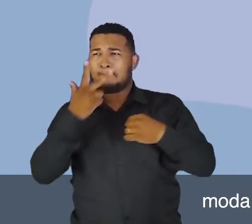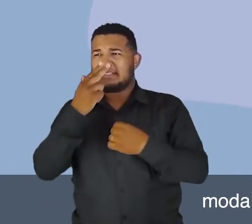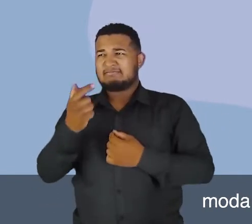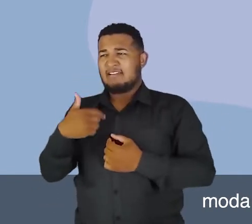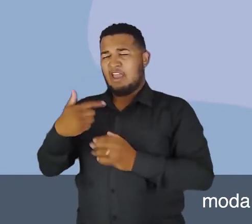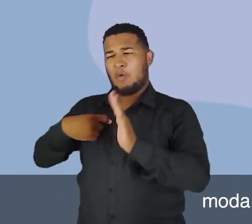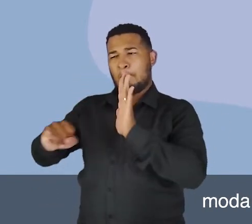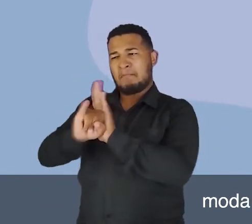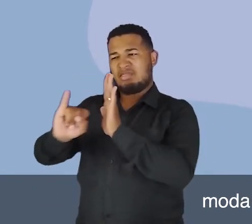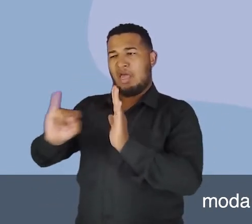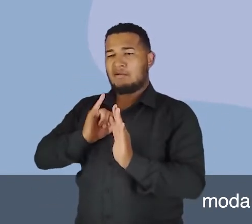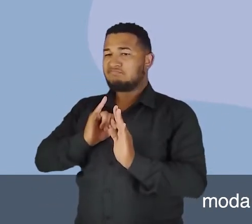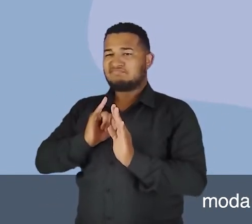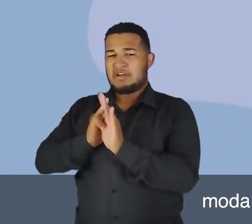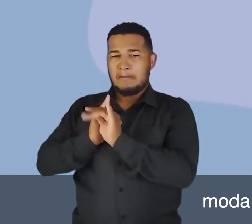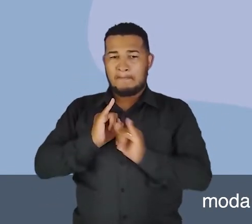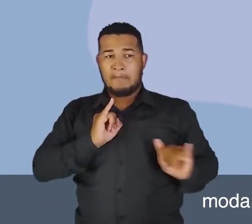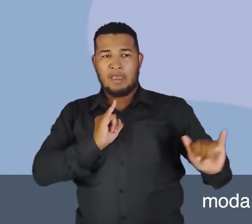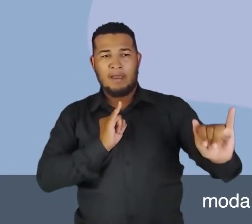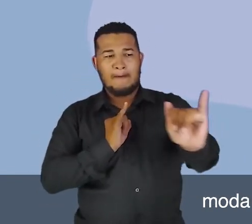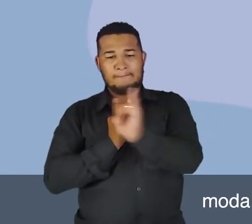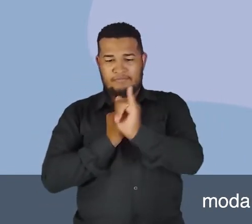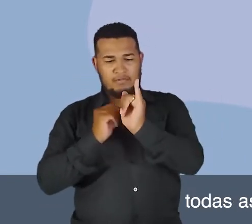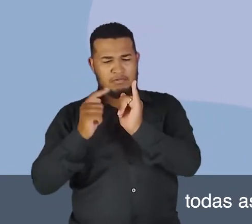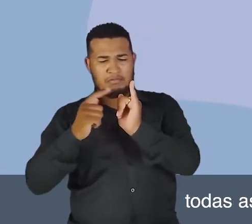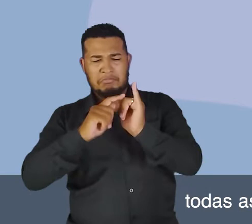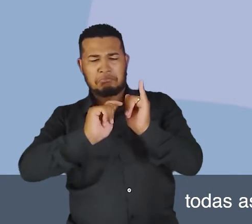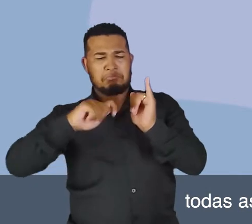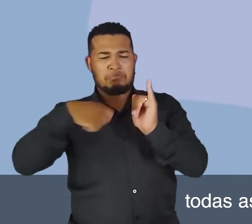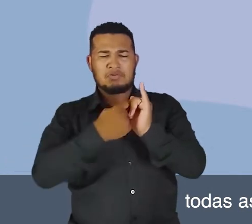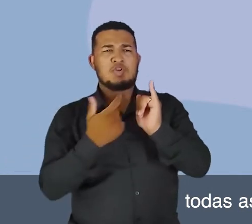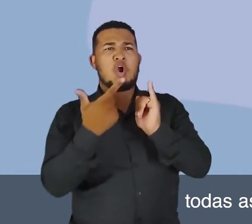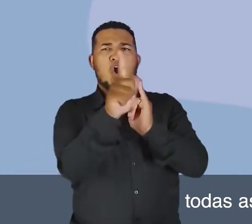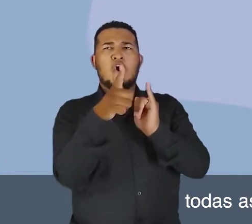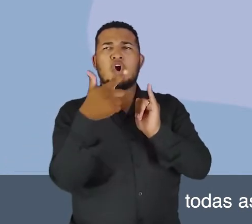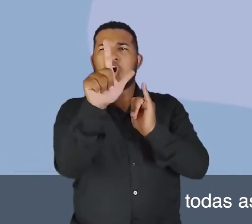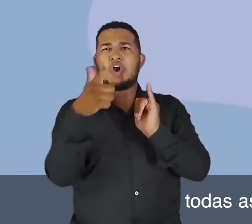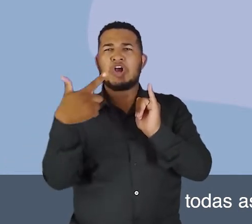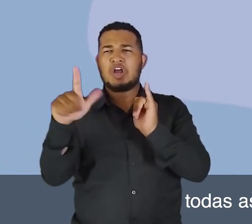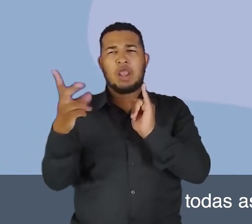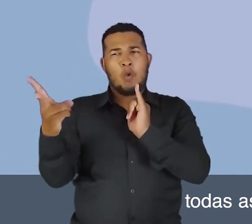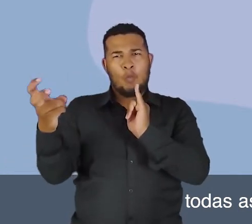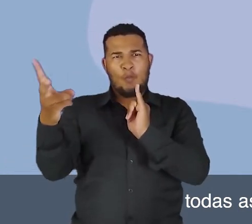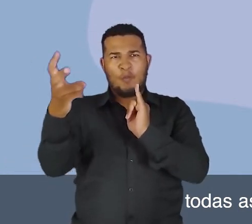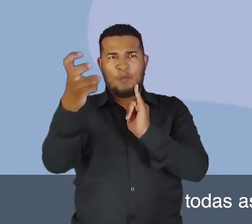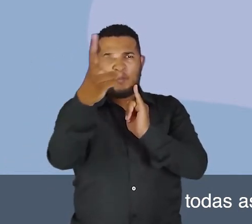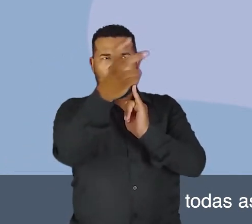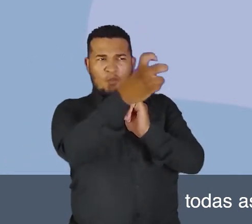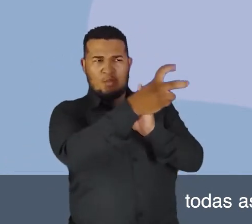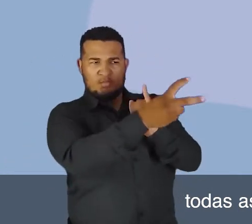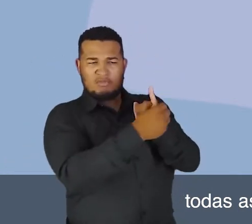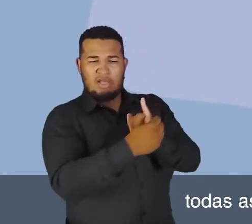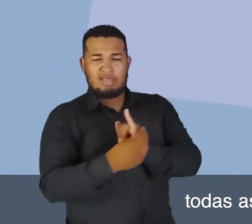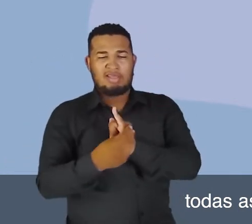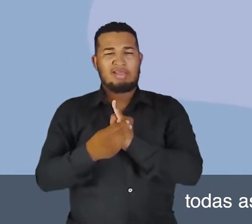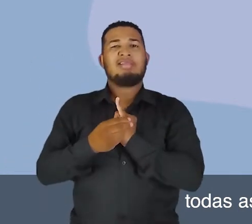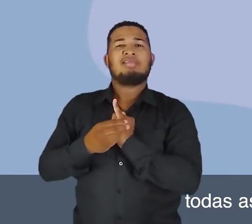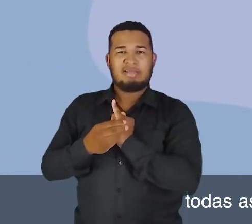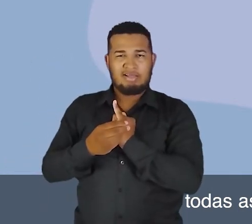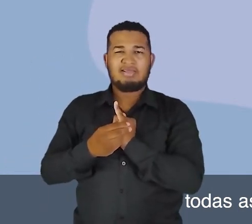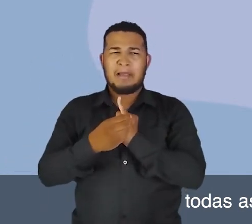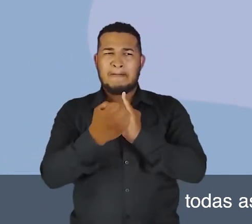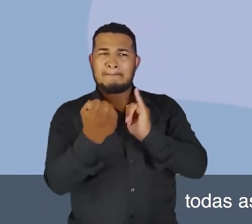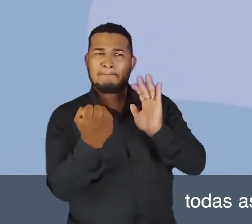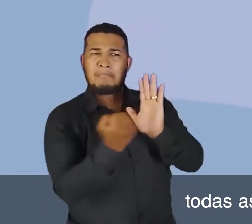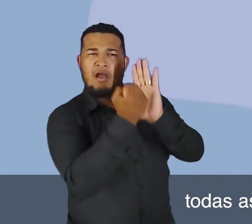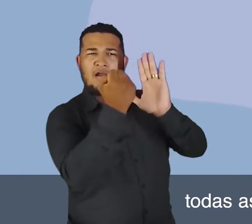minha identidade. Trocá-la por 1000 assambarcando todas as marcas registradas, todos os